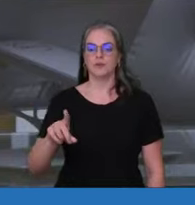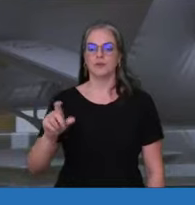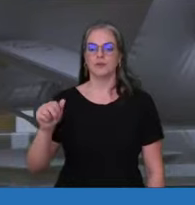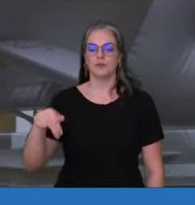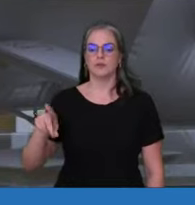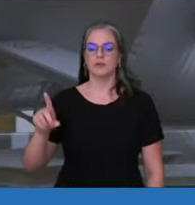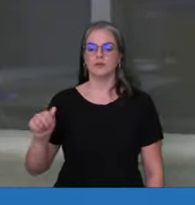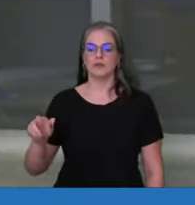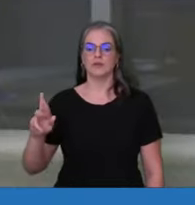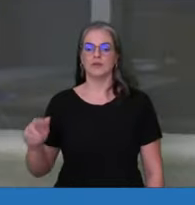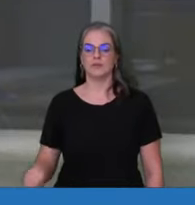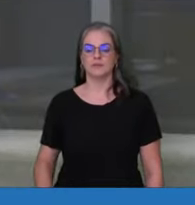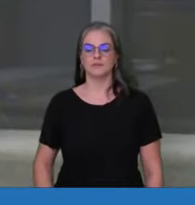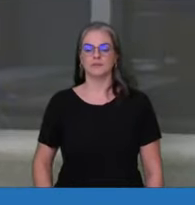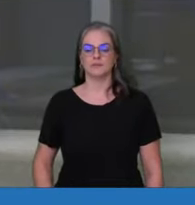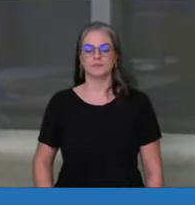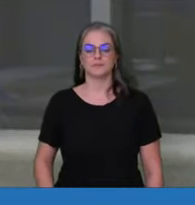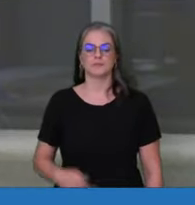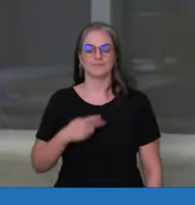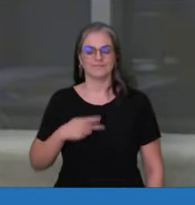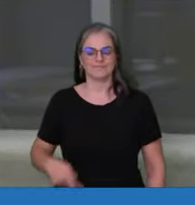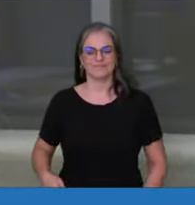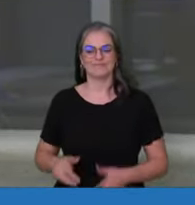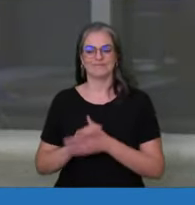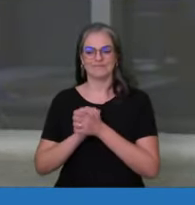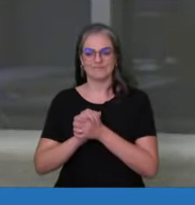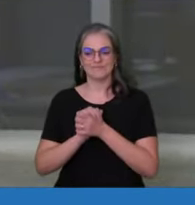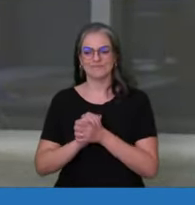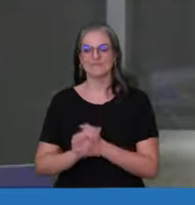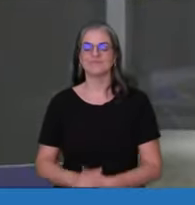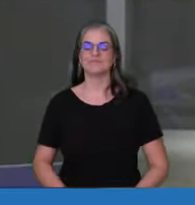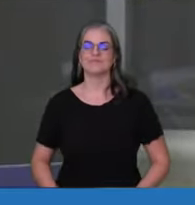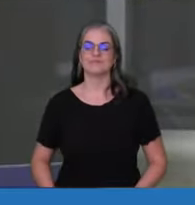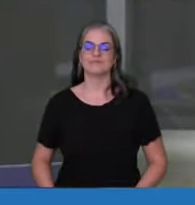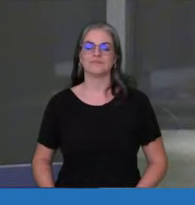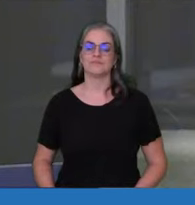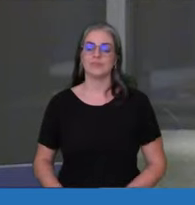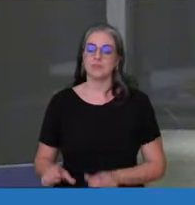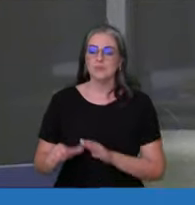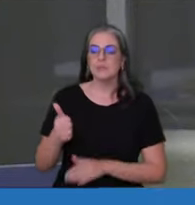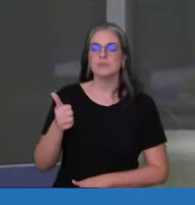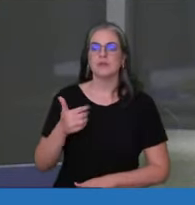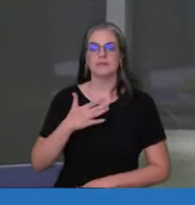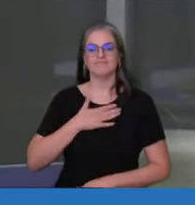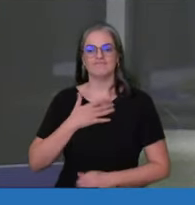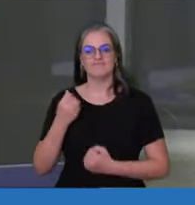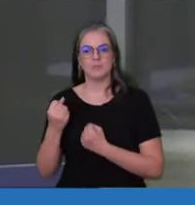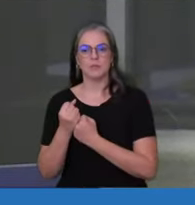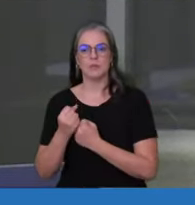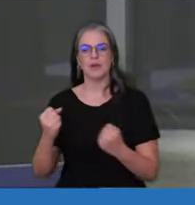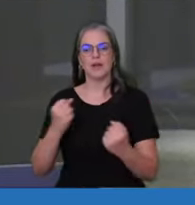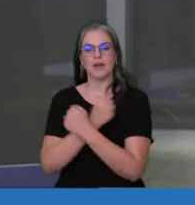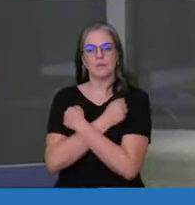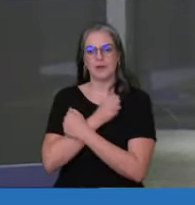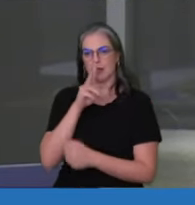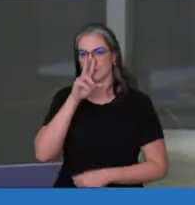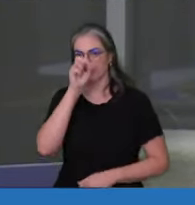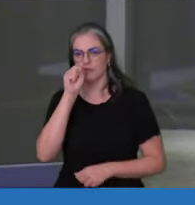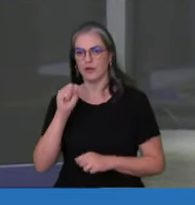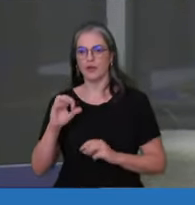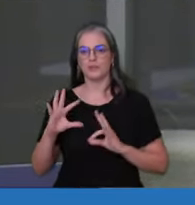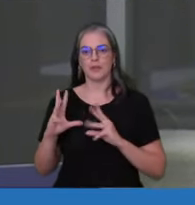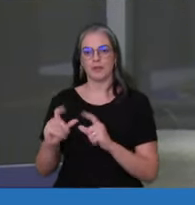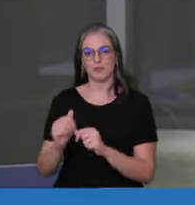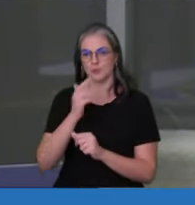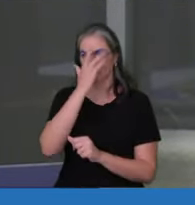Companheira Talíria, presidente, eu queria, nesse momento, primeiro me solidarizar, mandar um abraço forte a toda a família da